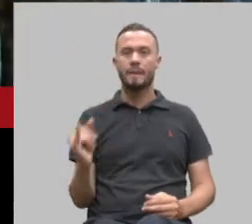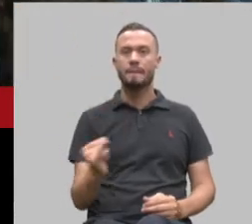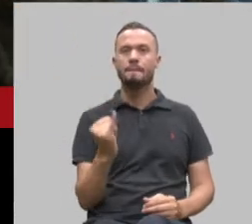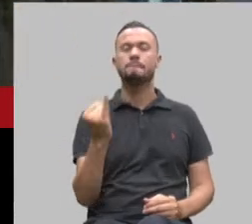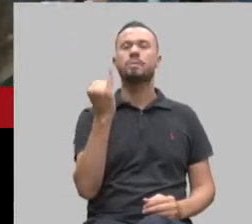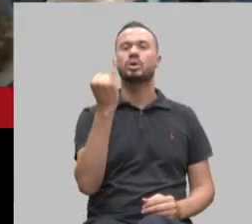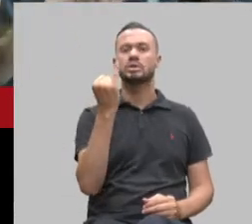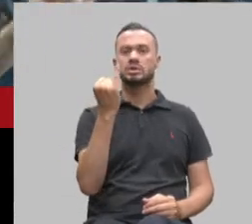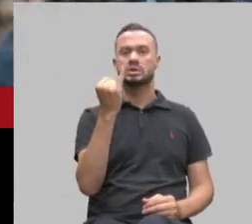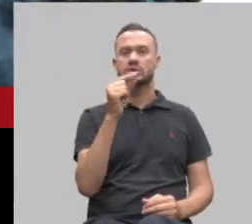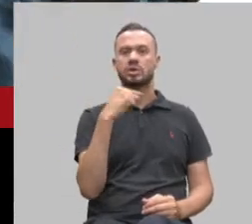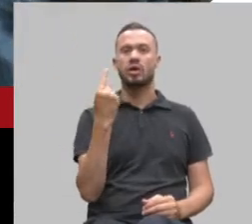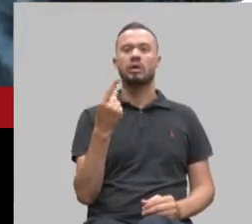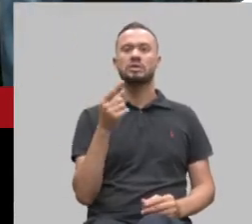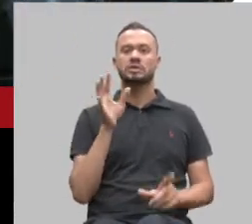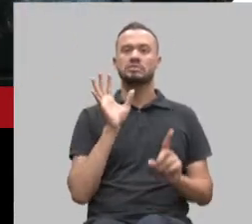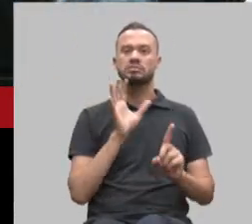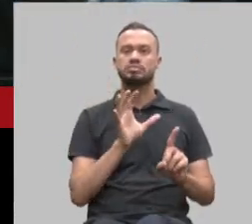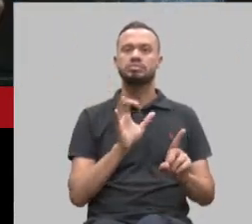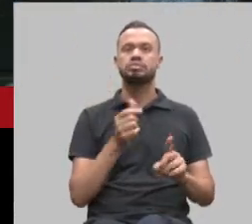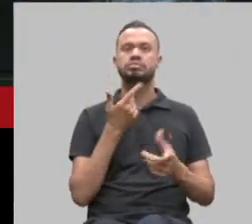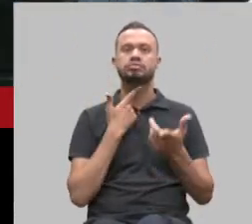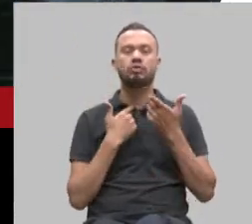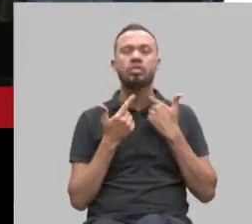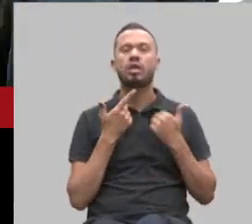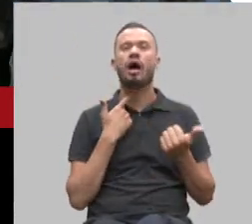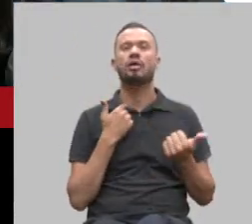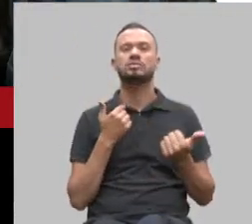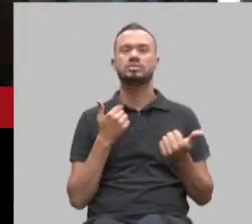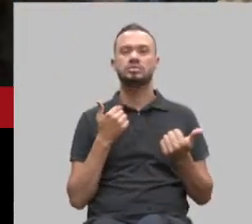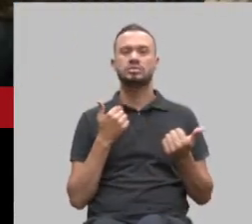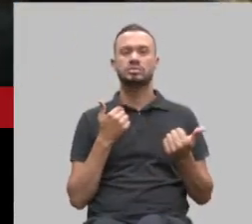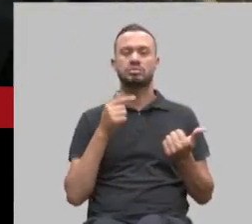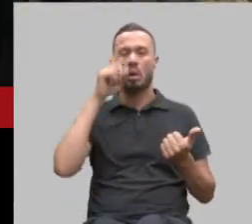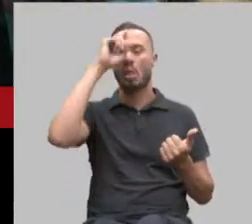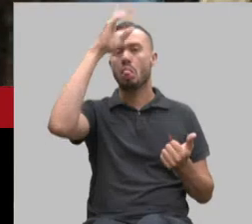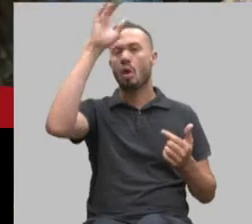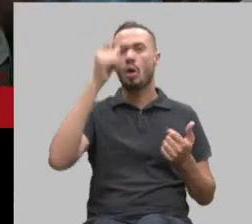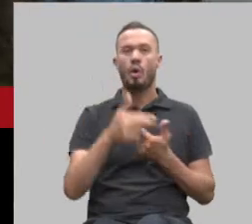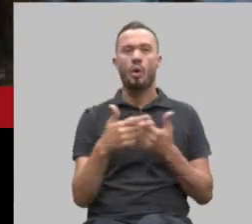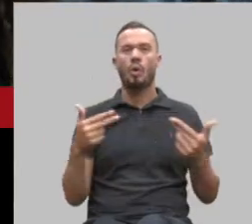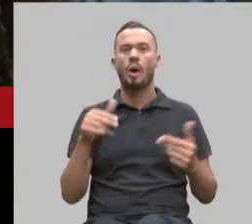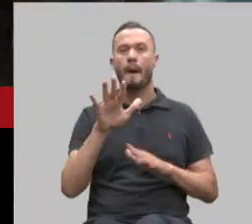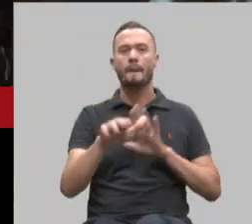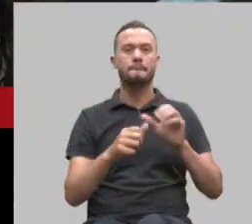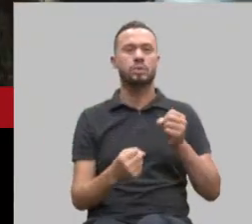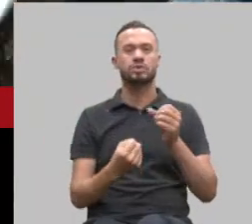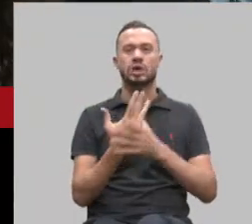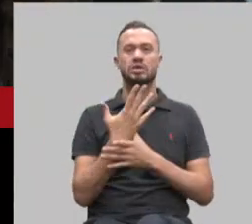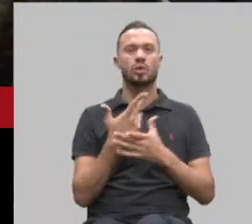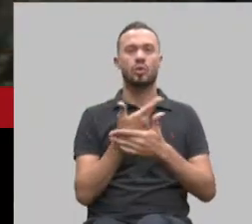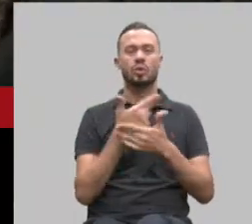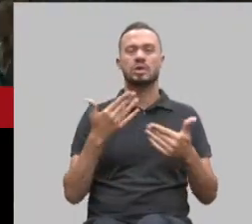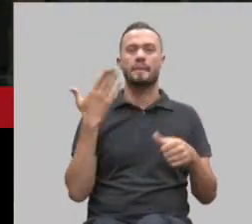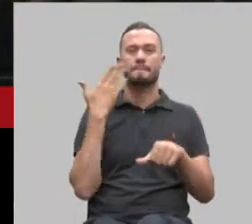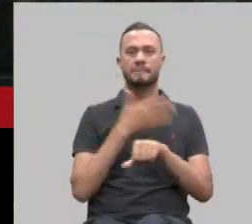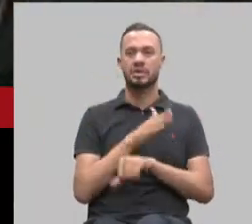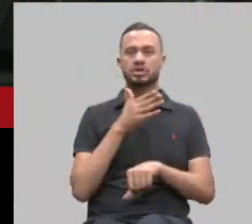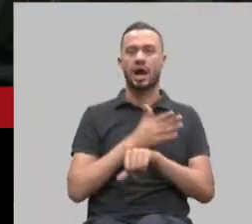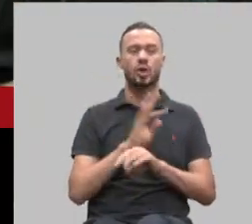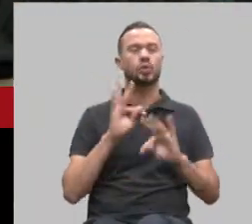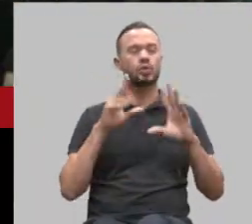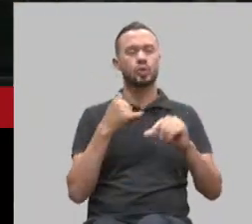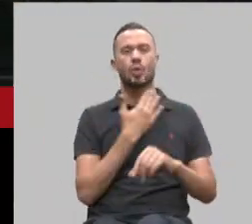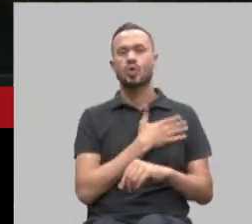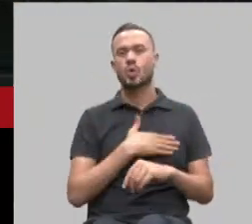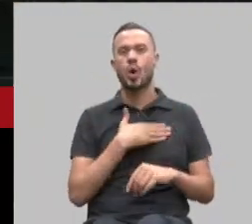nossos dons fomentar nossos hobbies e essa lei busca a criação de Clubes busca a gente poder praticar aquilo que a gente gosta